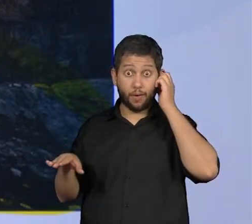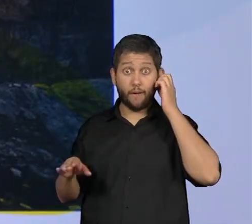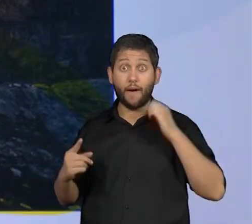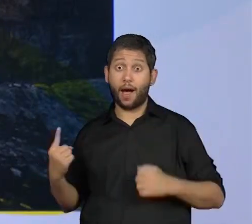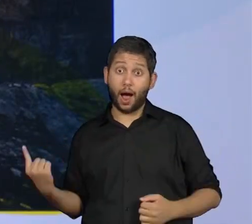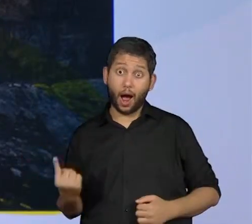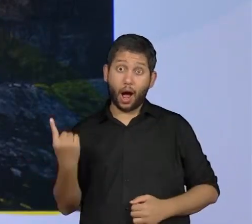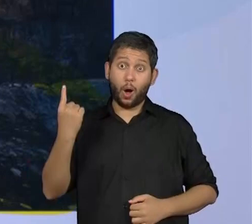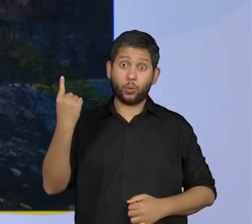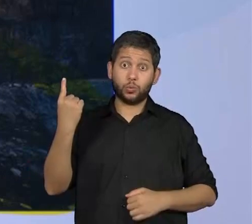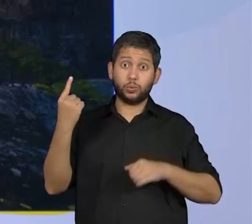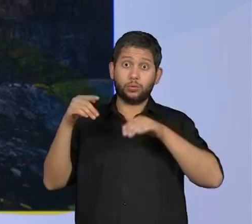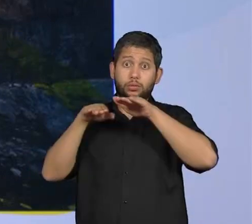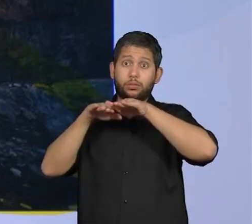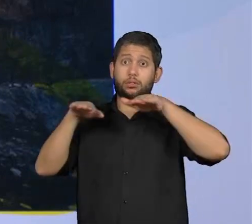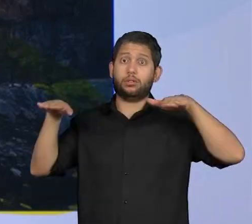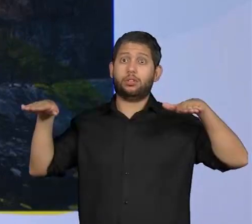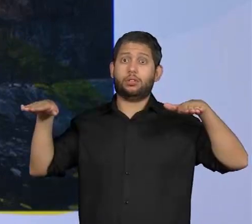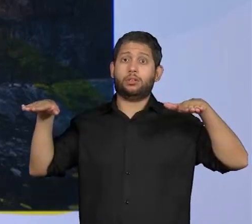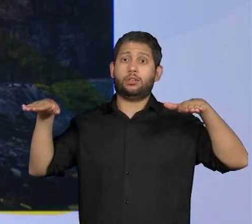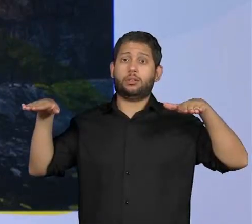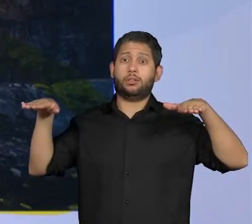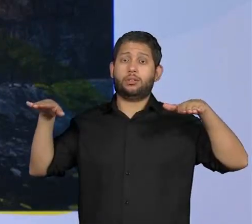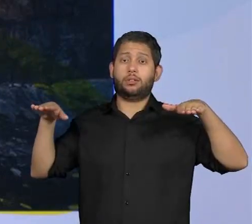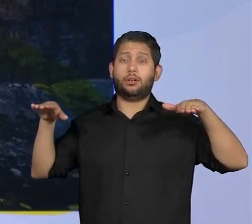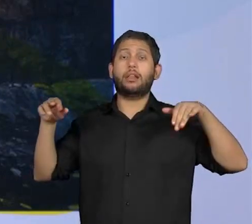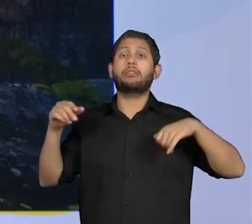mas ela na parte superior é mais plana.